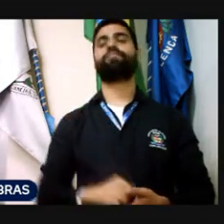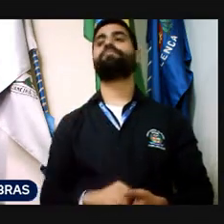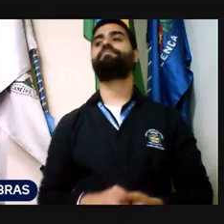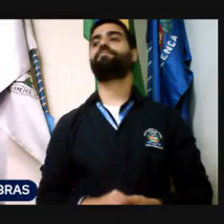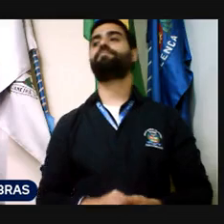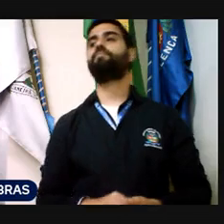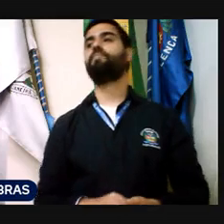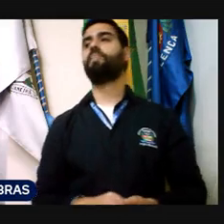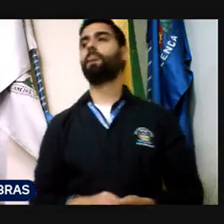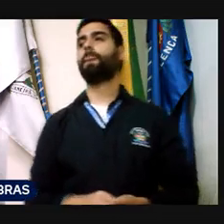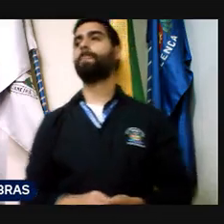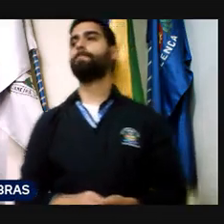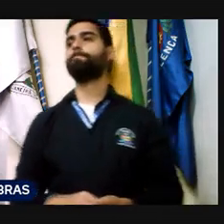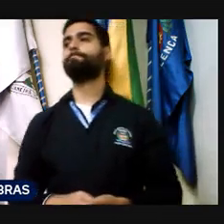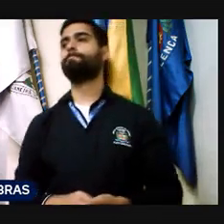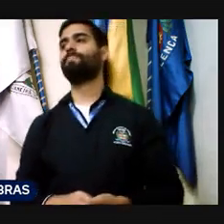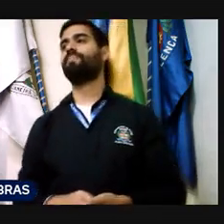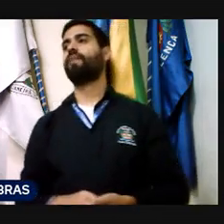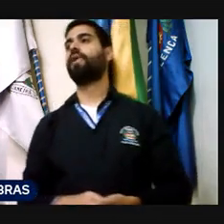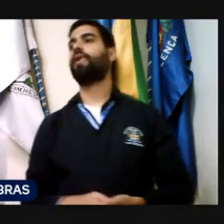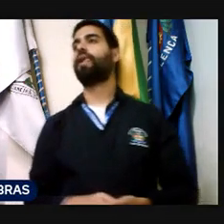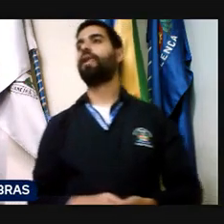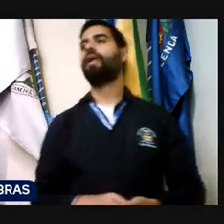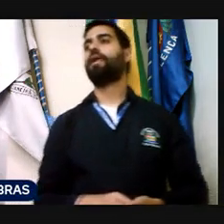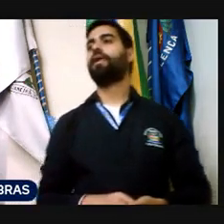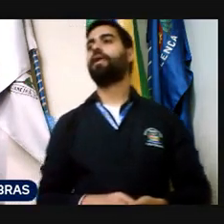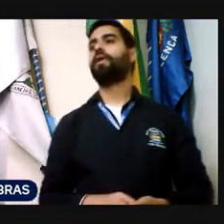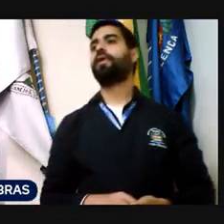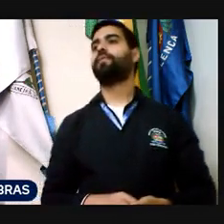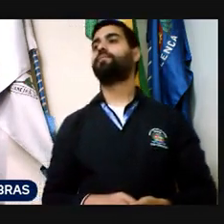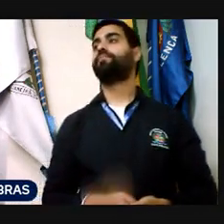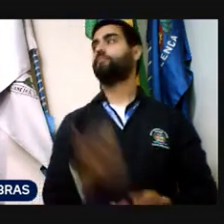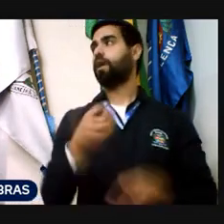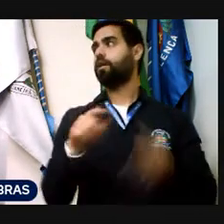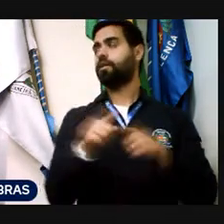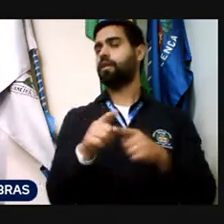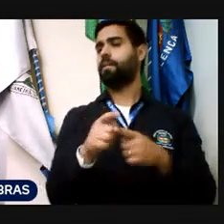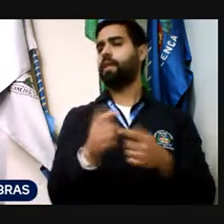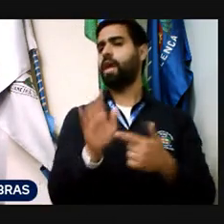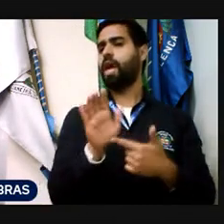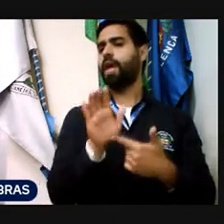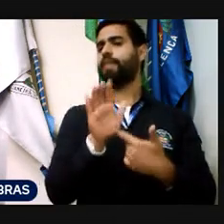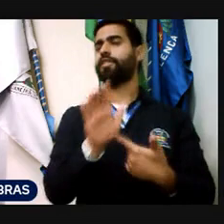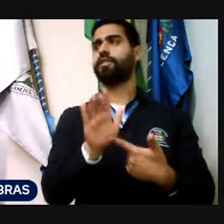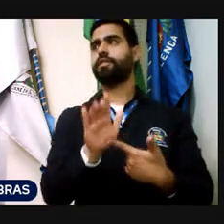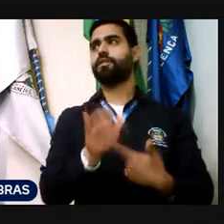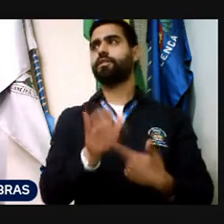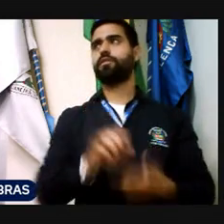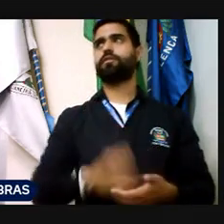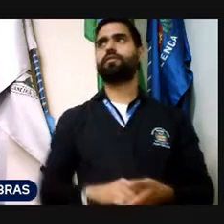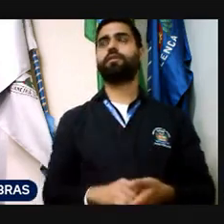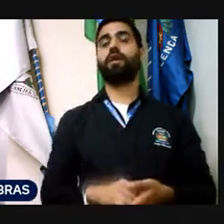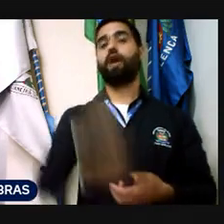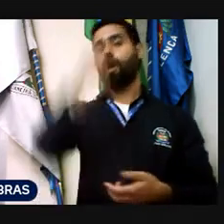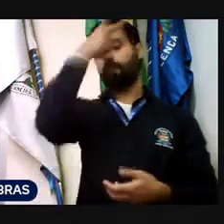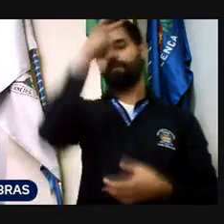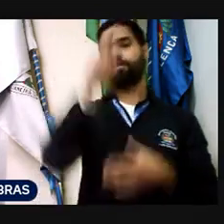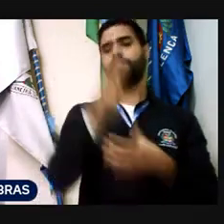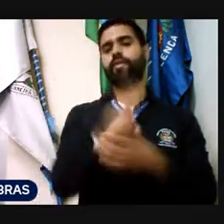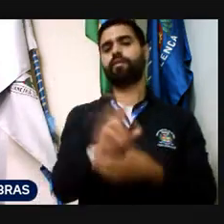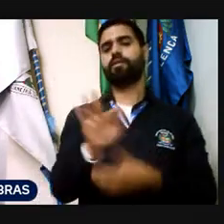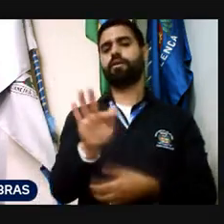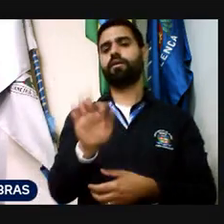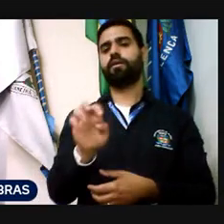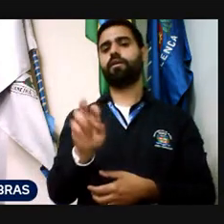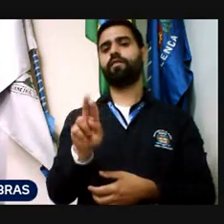plenário desta Casa Legislativa, requer o encaminhamento da presente indicação ao excelentíssimo prefeito Luiz Fernando Furtado da